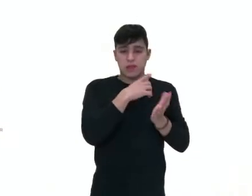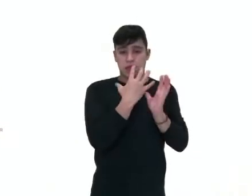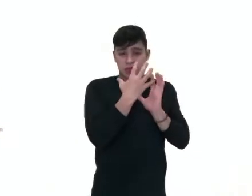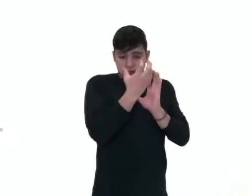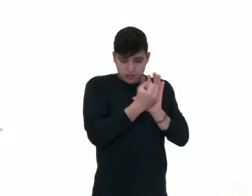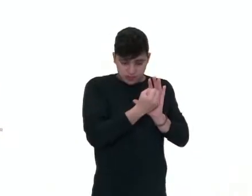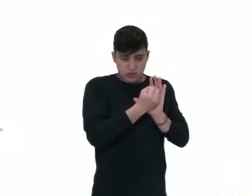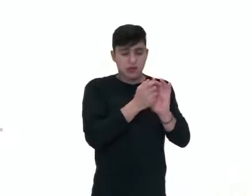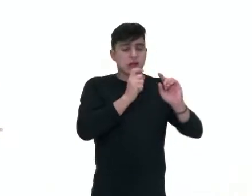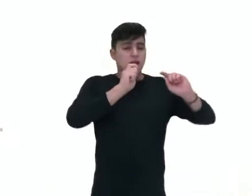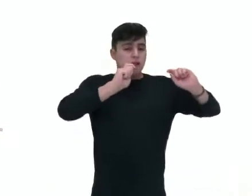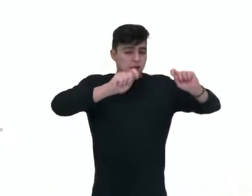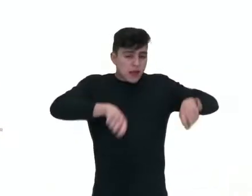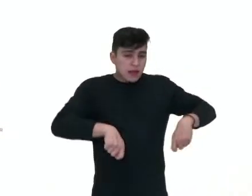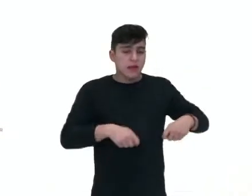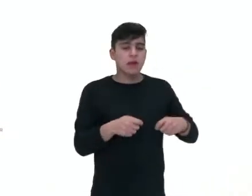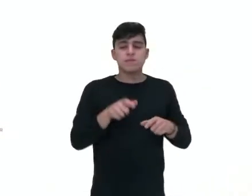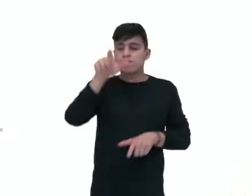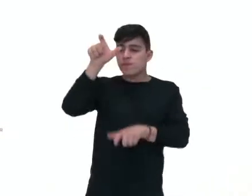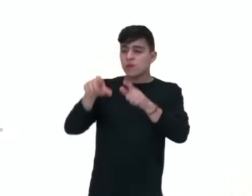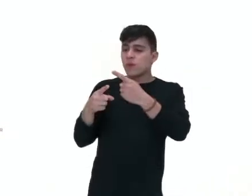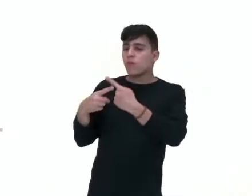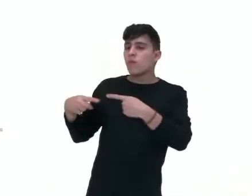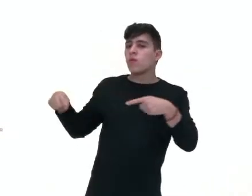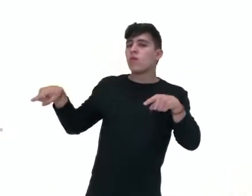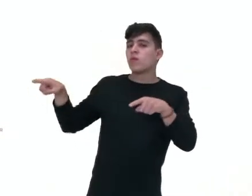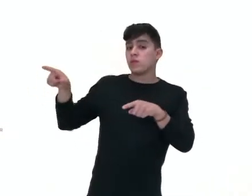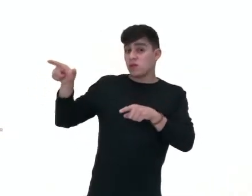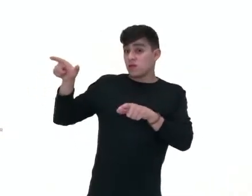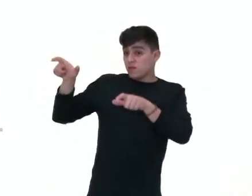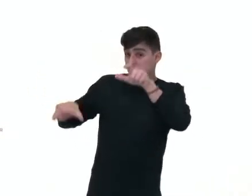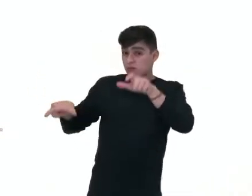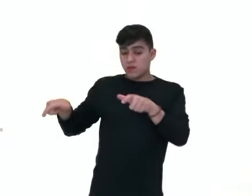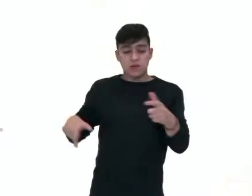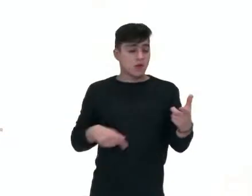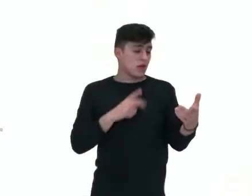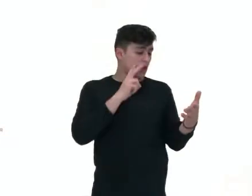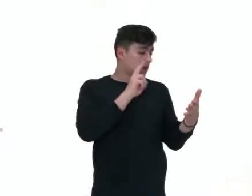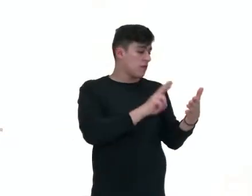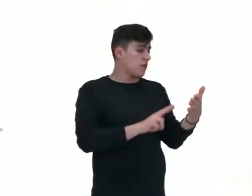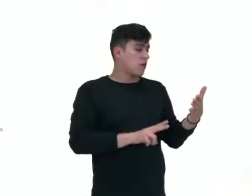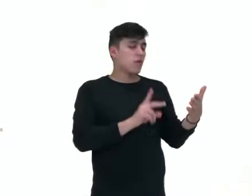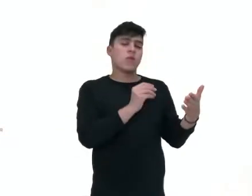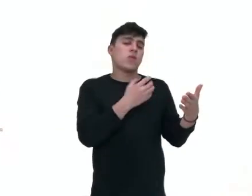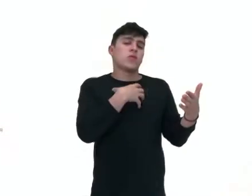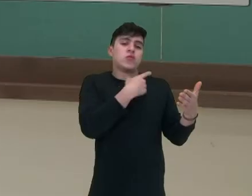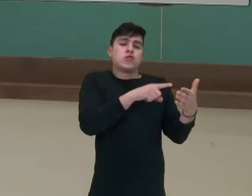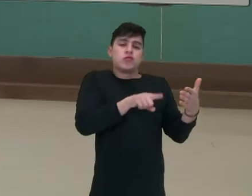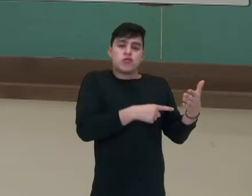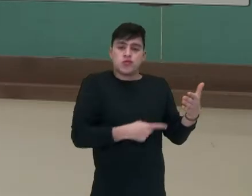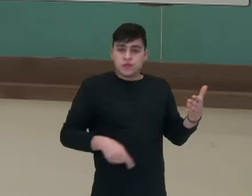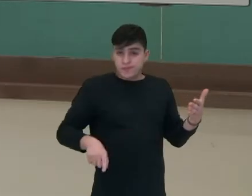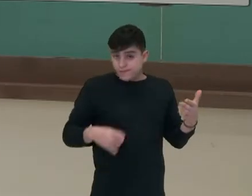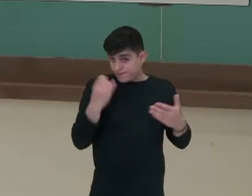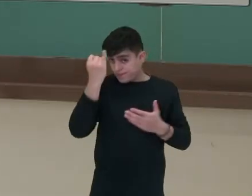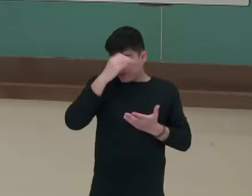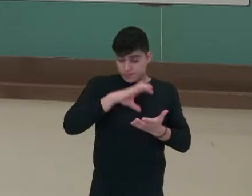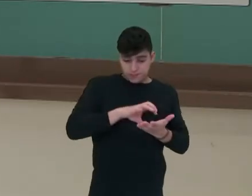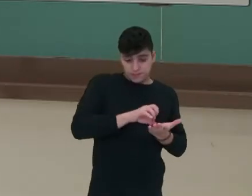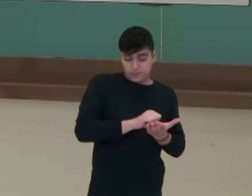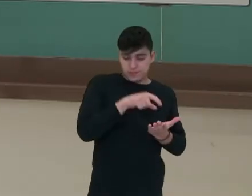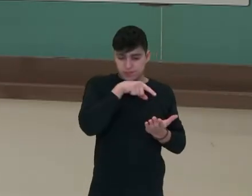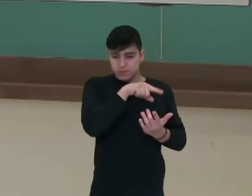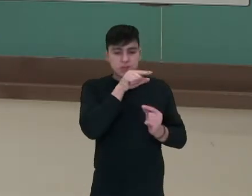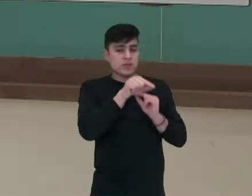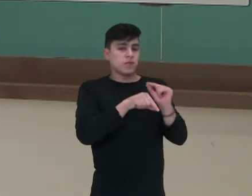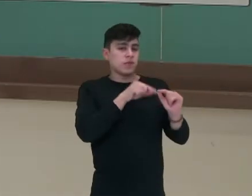que possibilita os músicos fazerem a leitura de uma peça musical, né? Então é importante para esse registro que